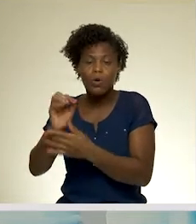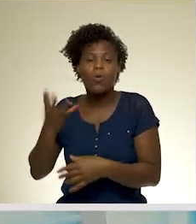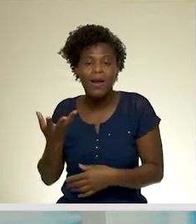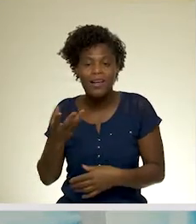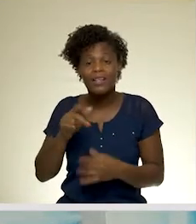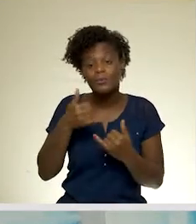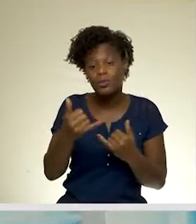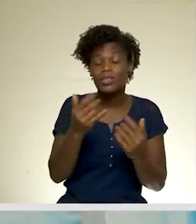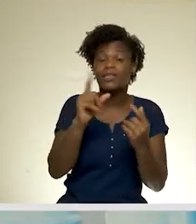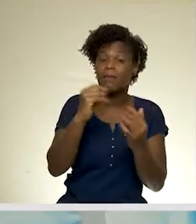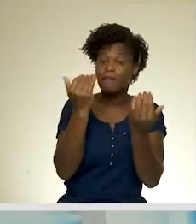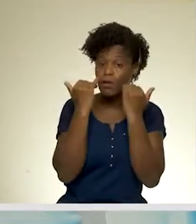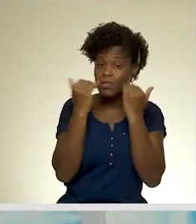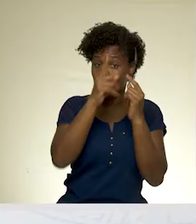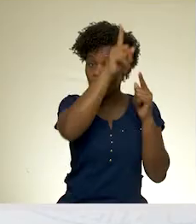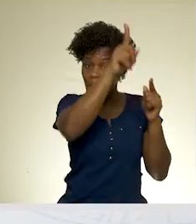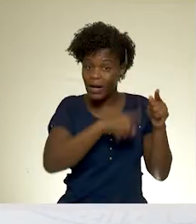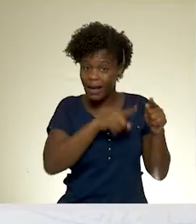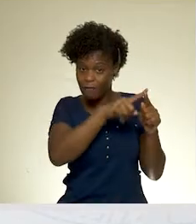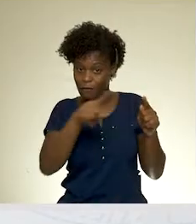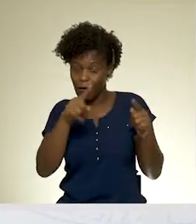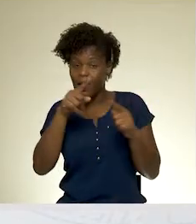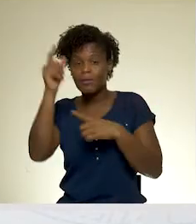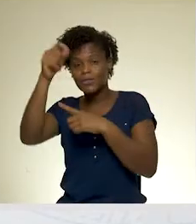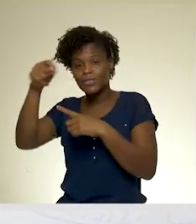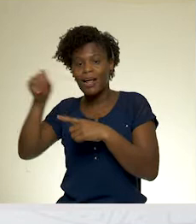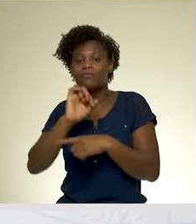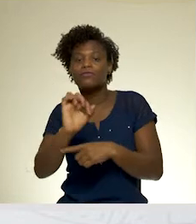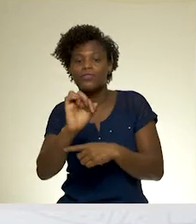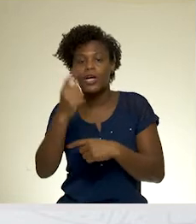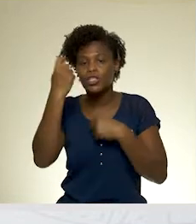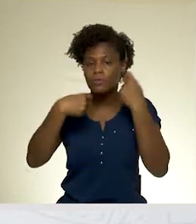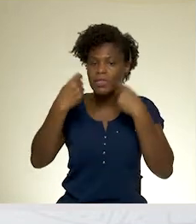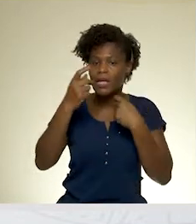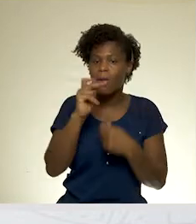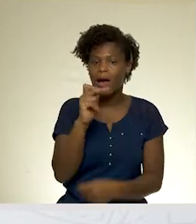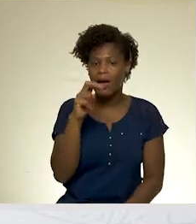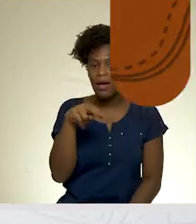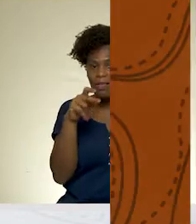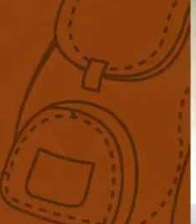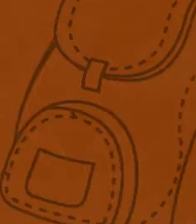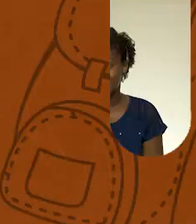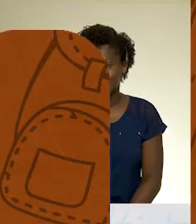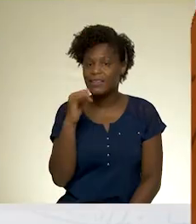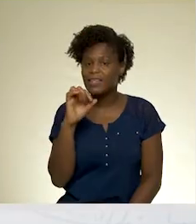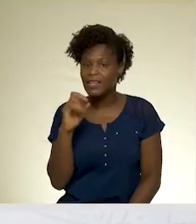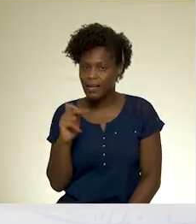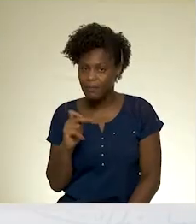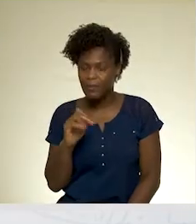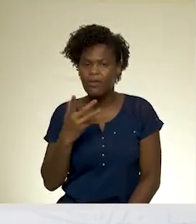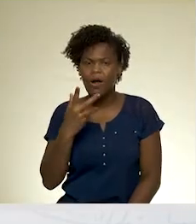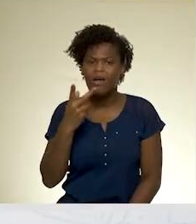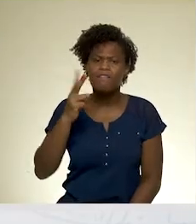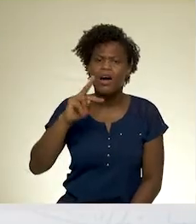com as informações do gráfico, vamos escrever a sua expressão analítica. Quais são as